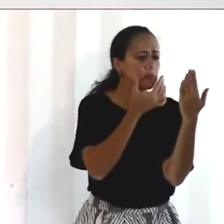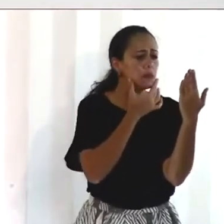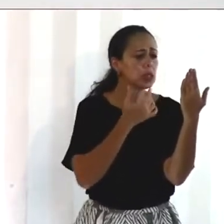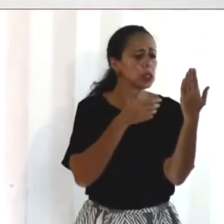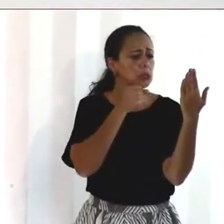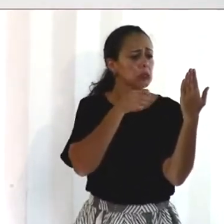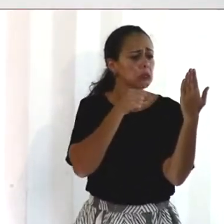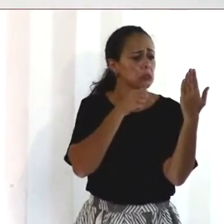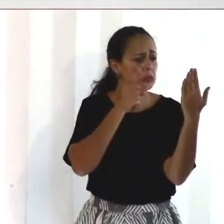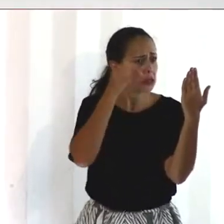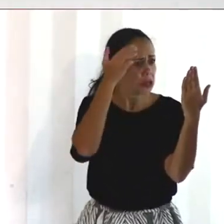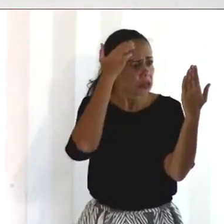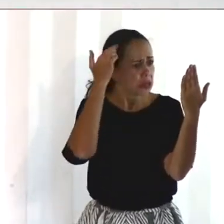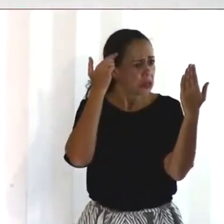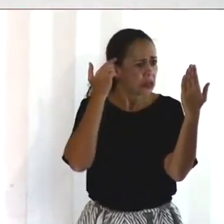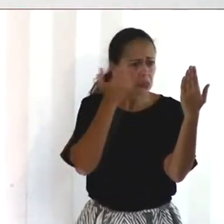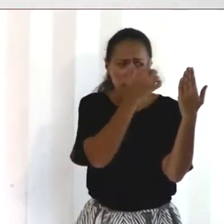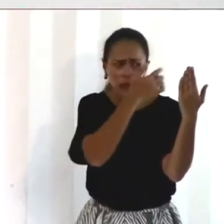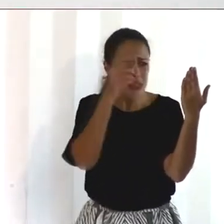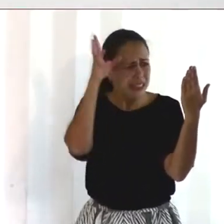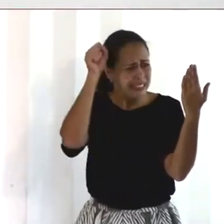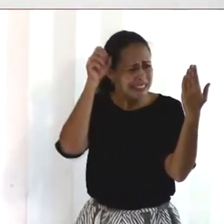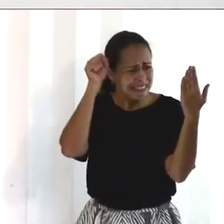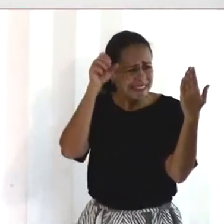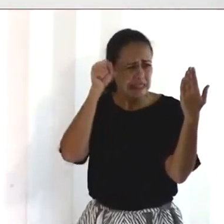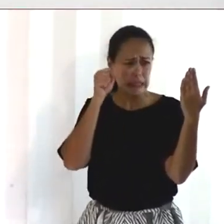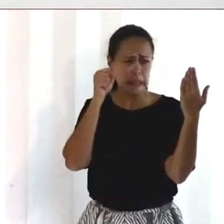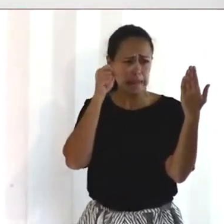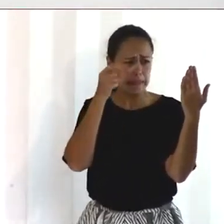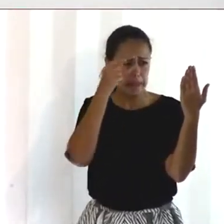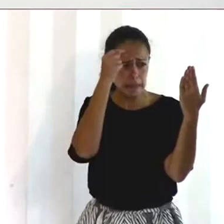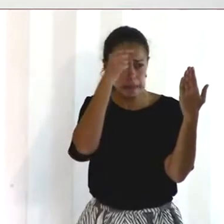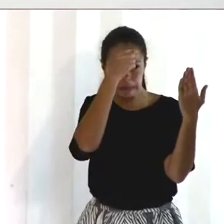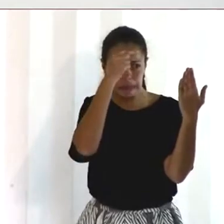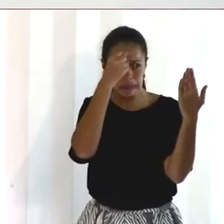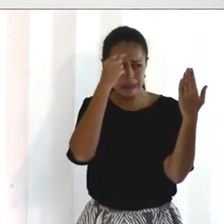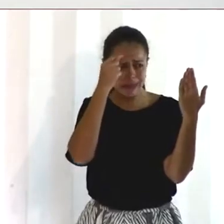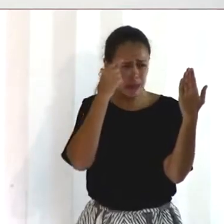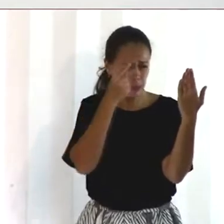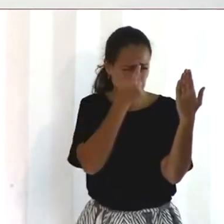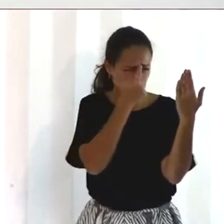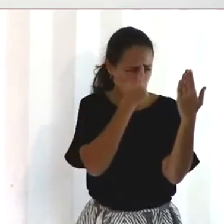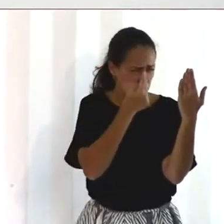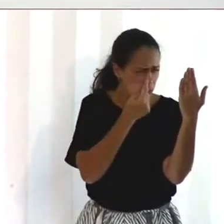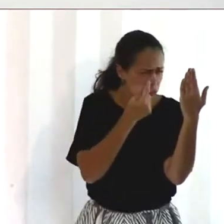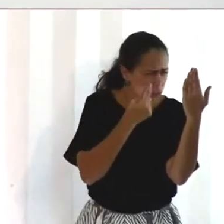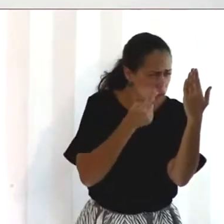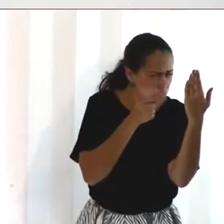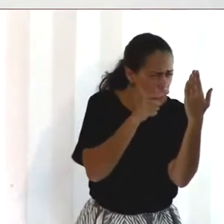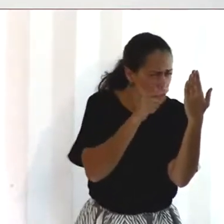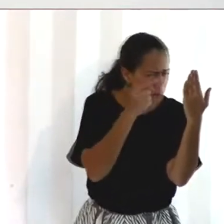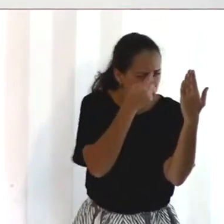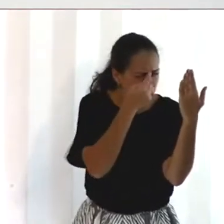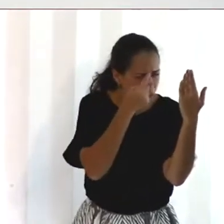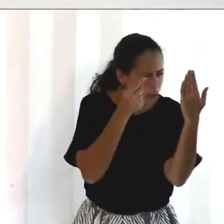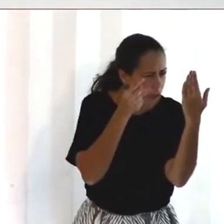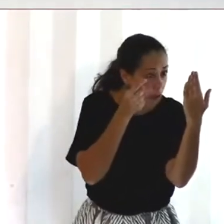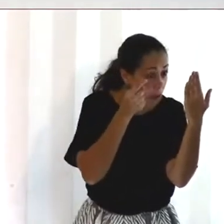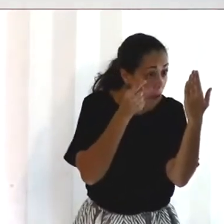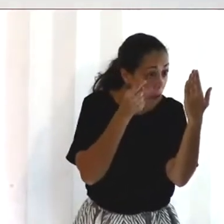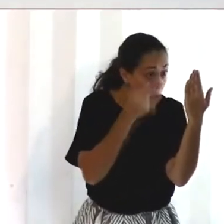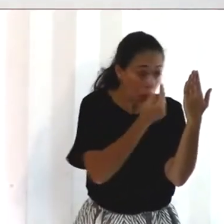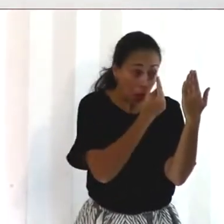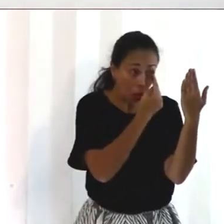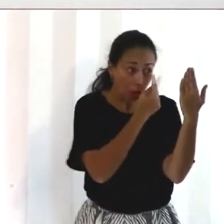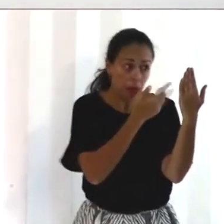branca, vejo meus cabelos mais brancos, vejo as rugas, vejo o tempo passando. Acho que o espelho está mostrando mais